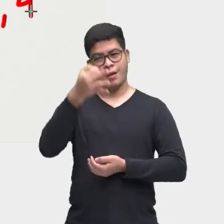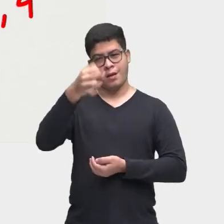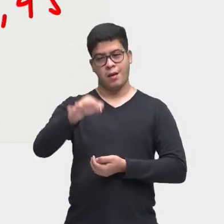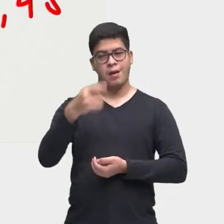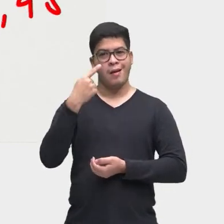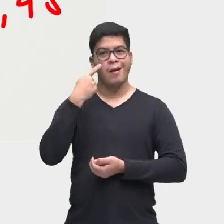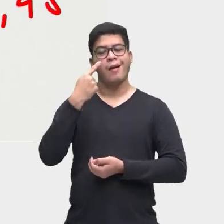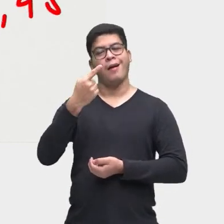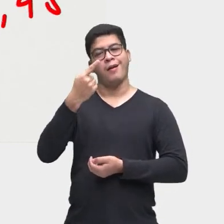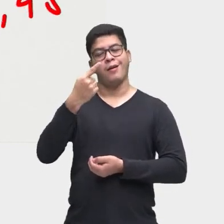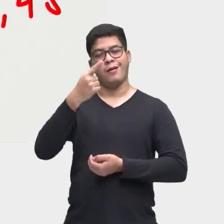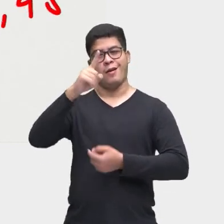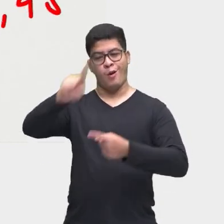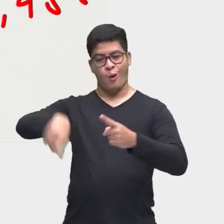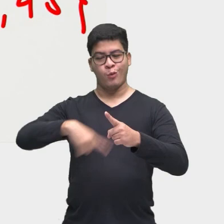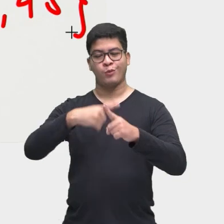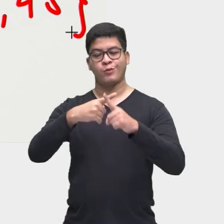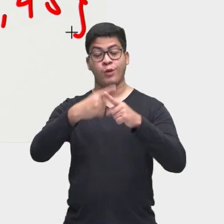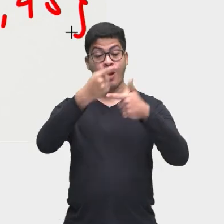os divisores